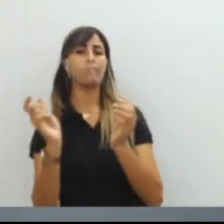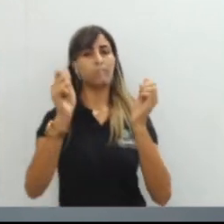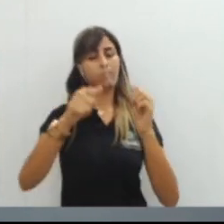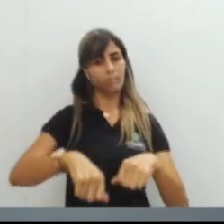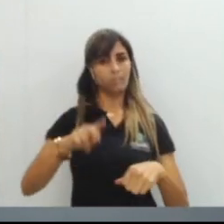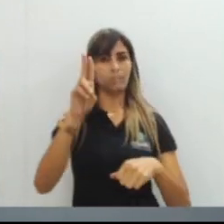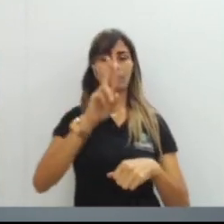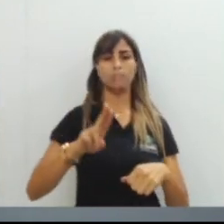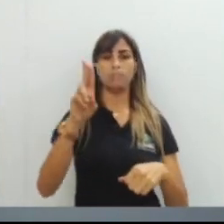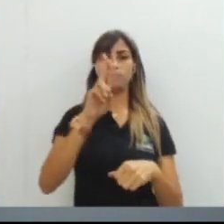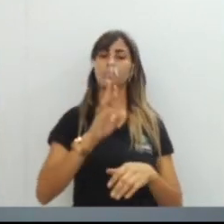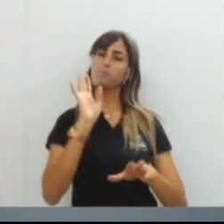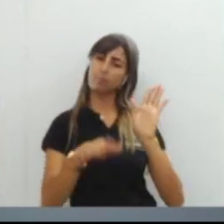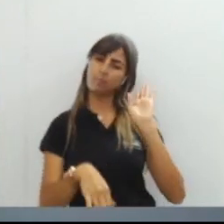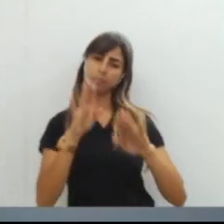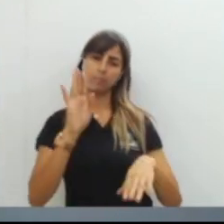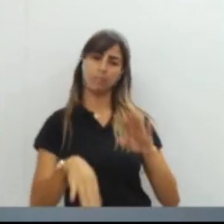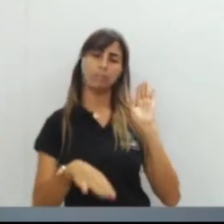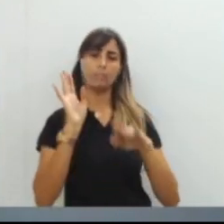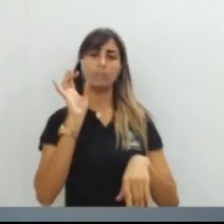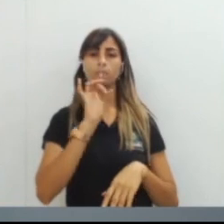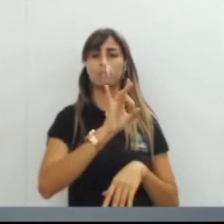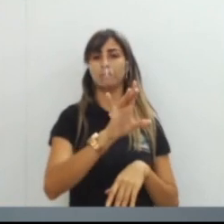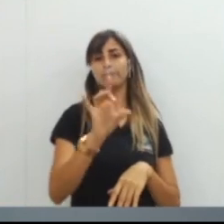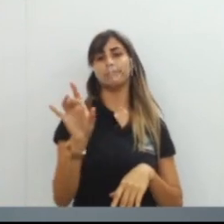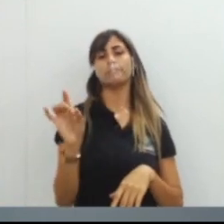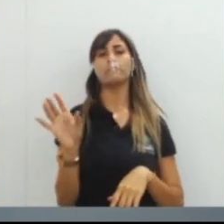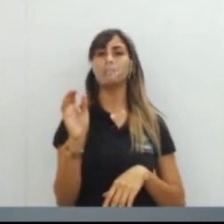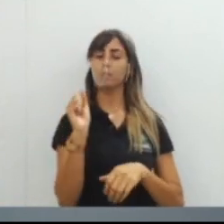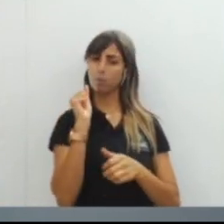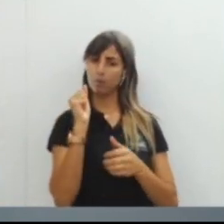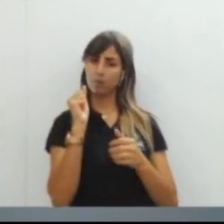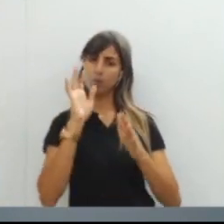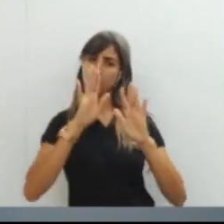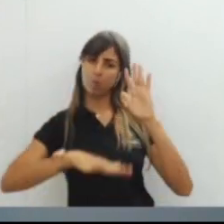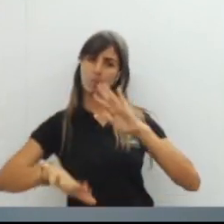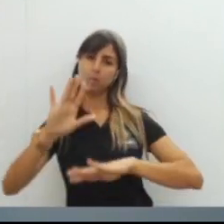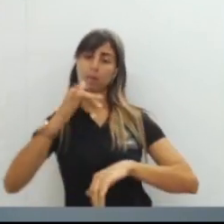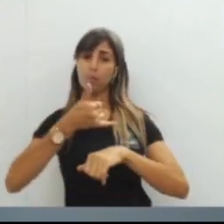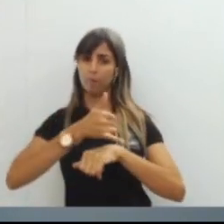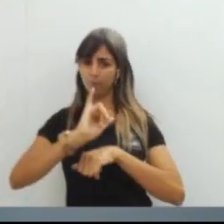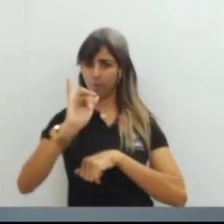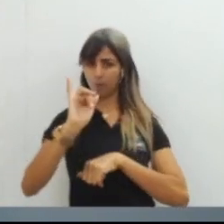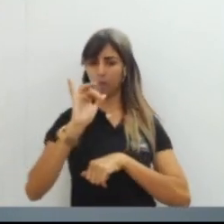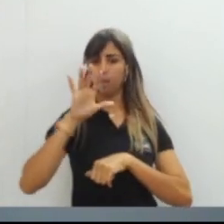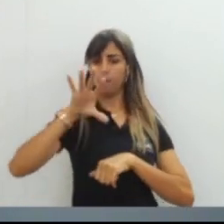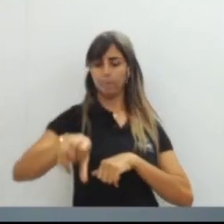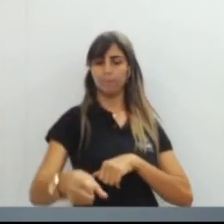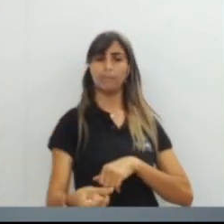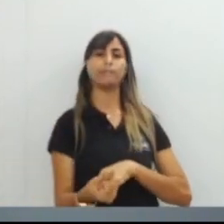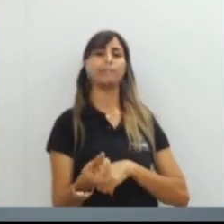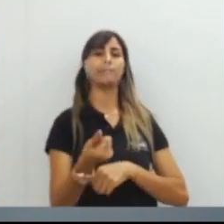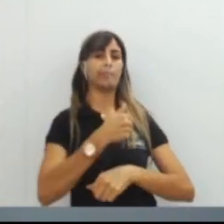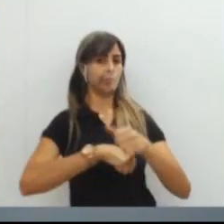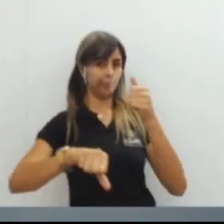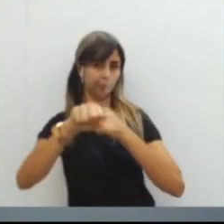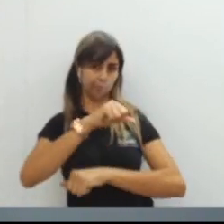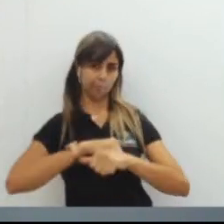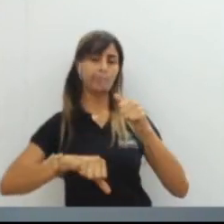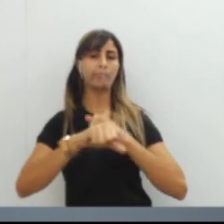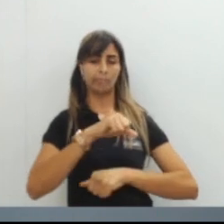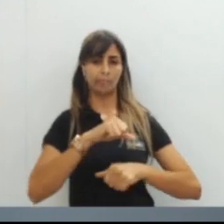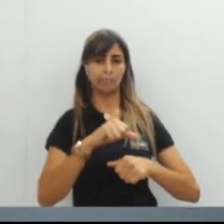utilizar, dependendo de cada situação. Mas a gente vai preservar, vai manter, vai evitar mexer. O alerta é para evitar